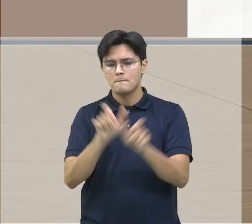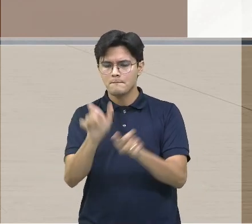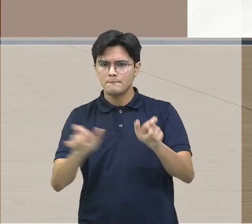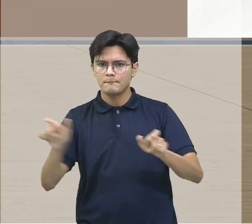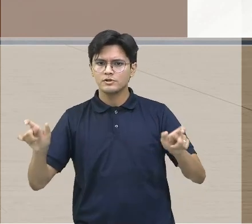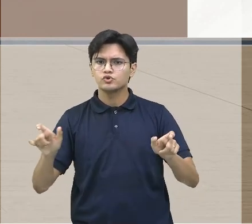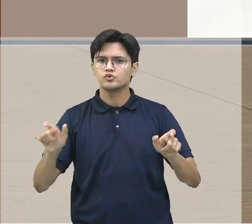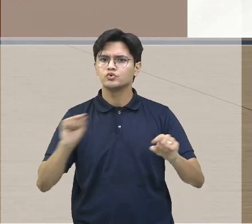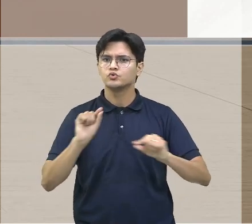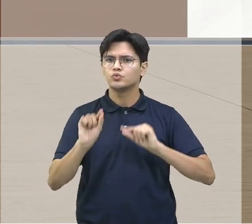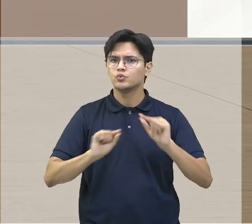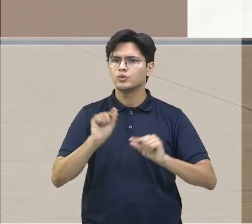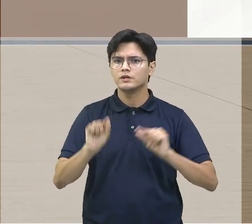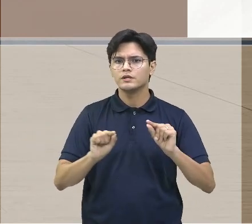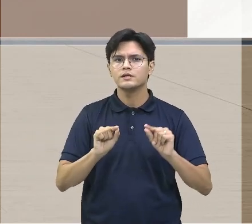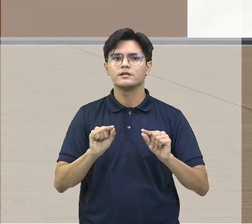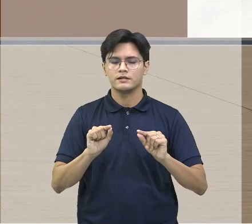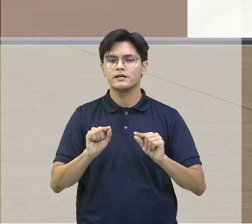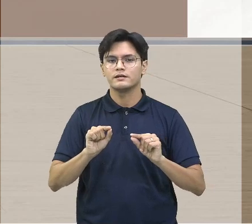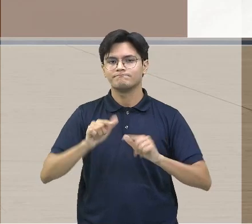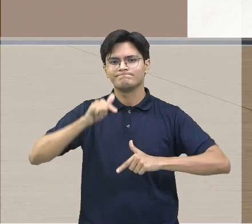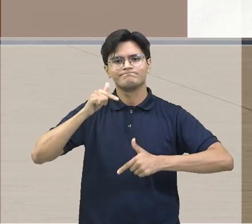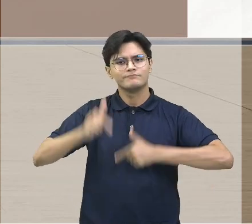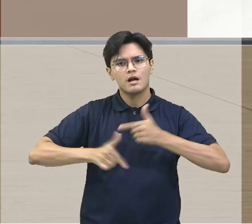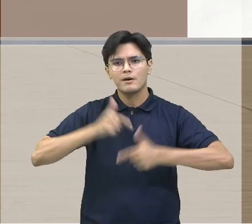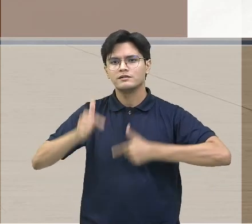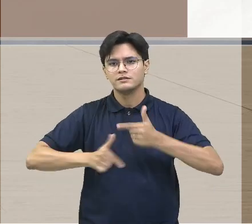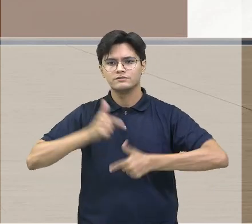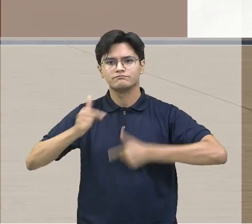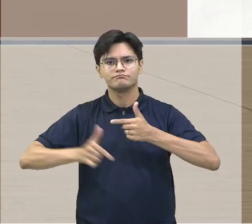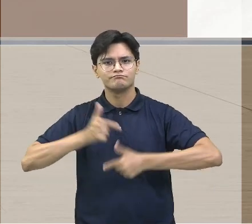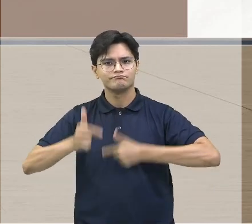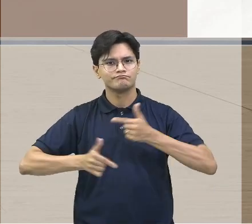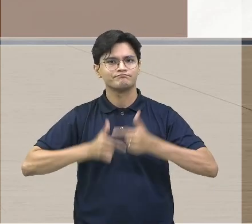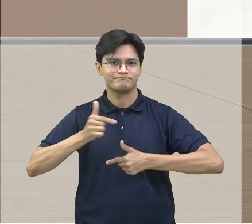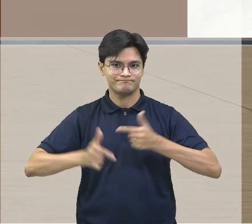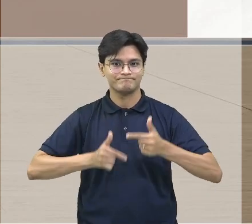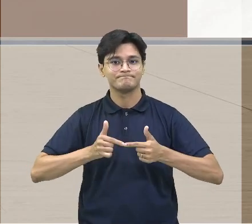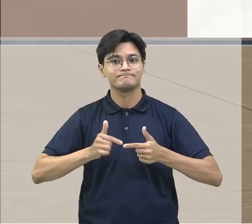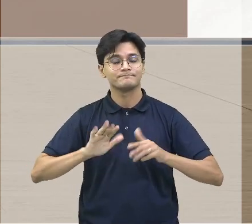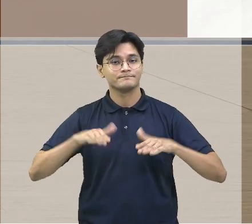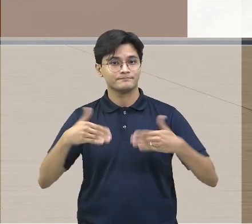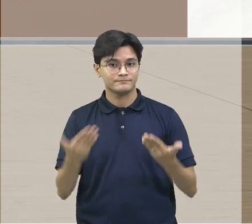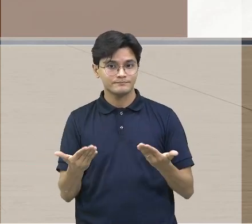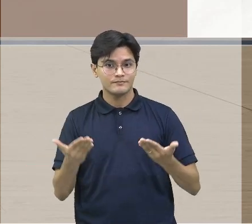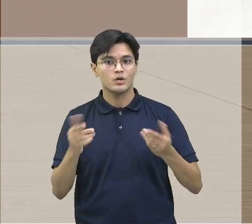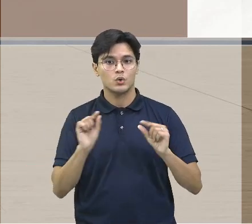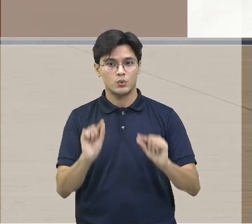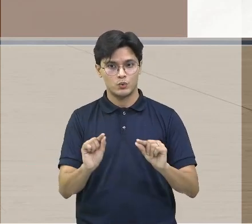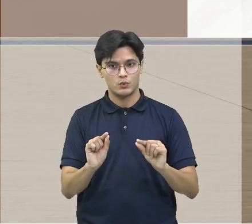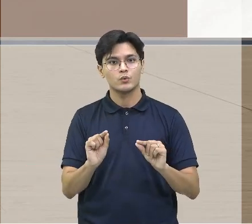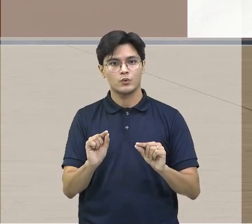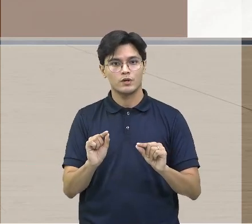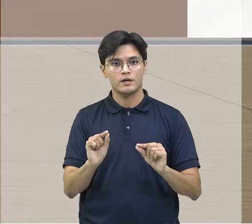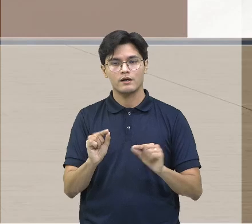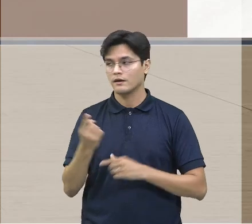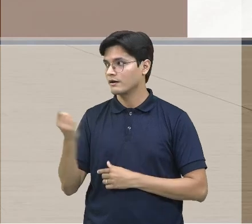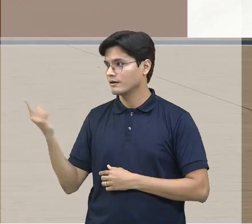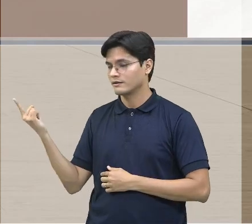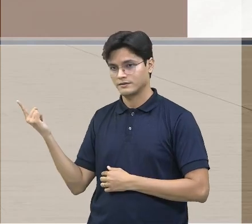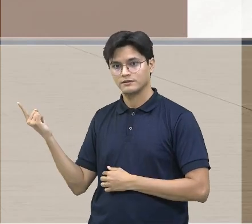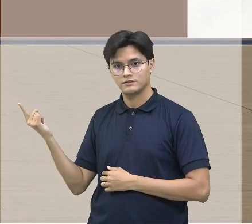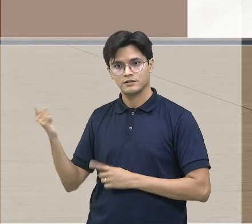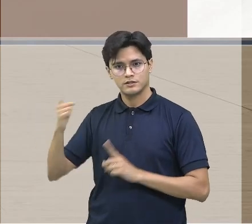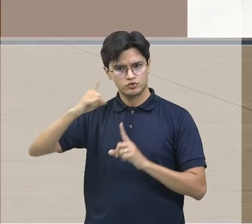executando uma atividade laboral, ou seja, um trabalho. E é justamente nesse tipo de